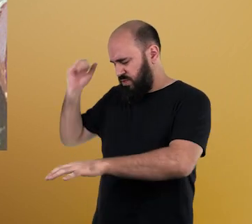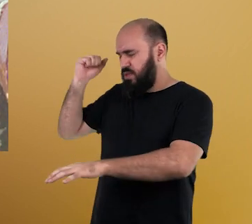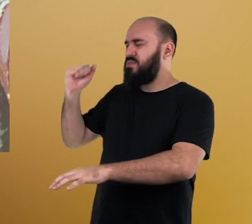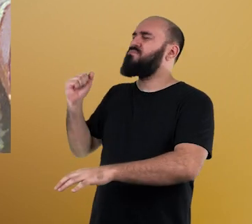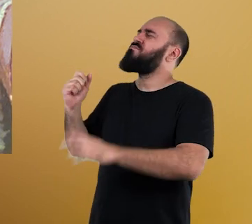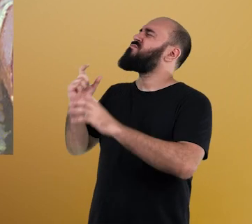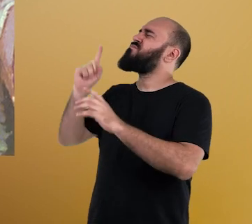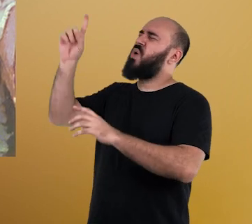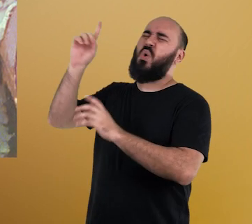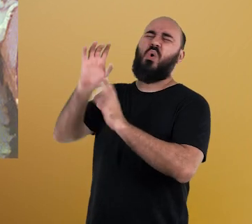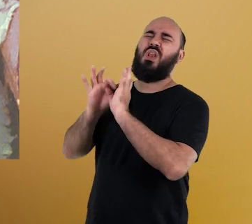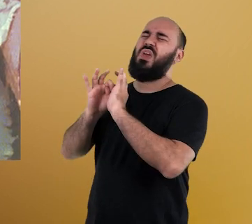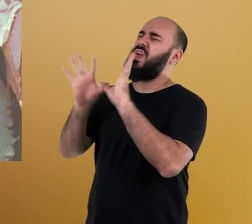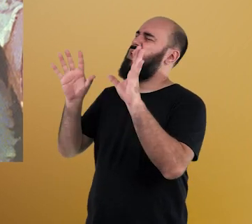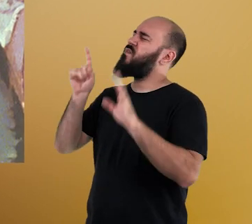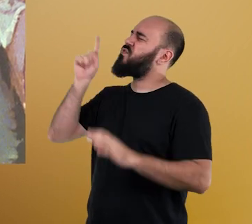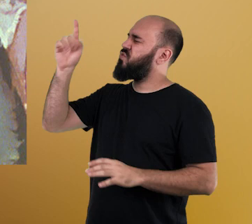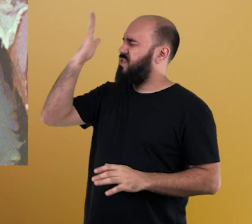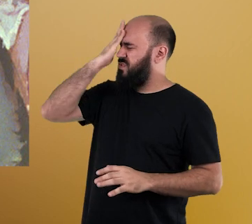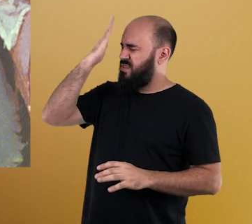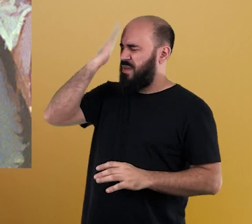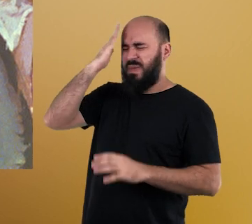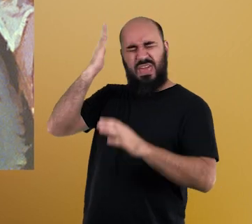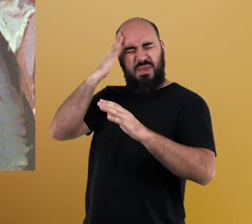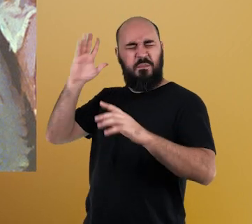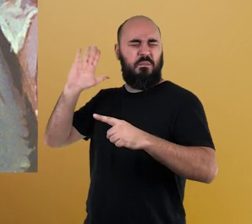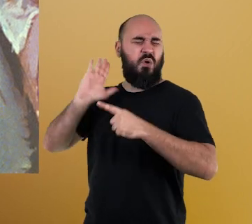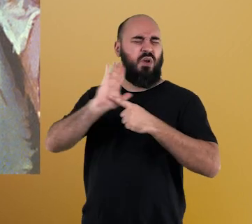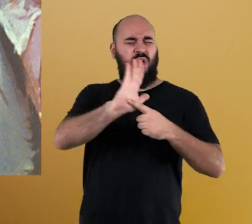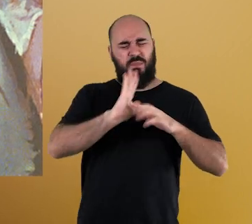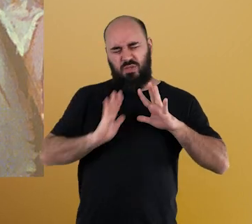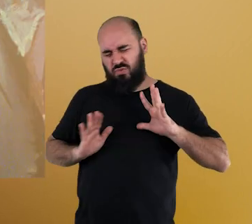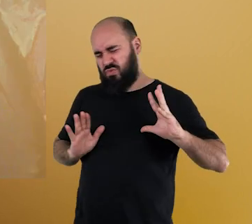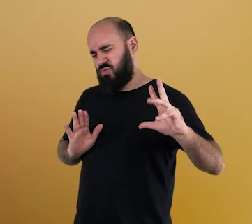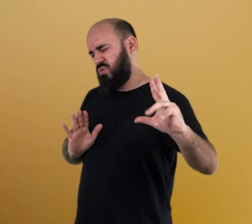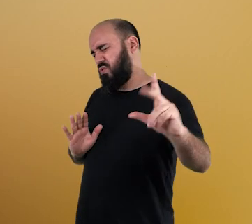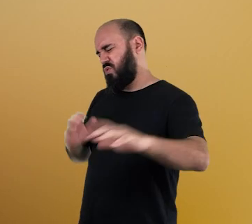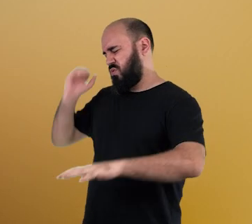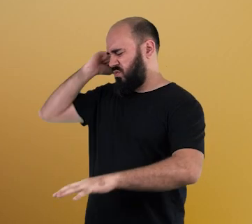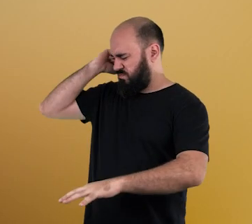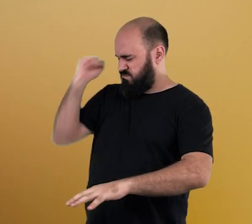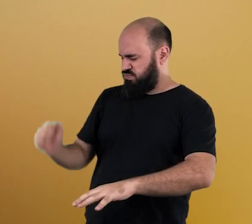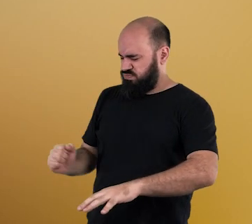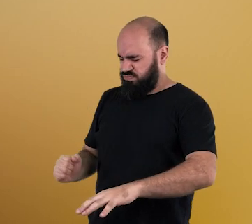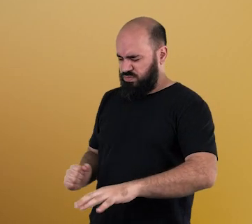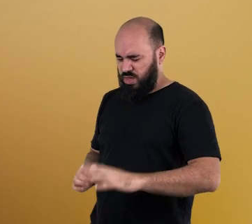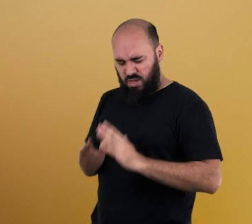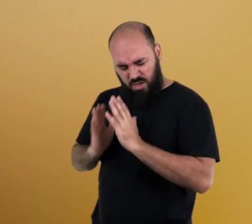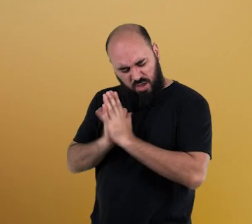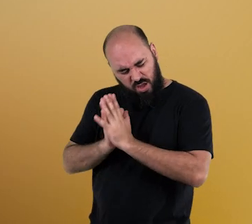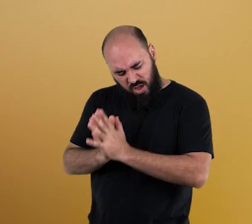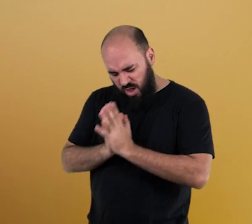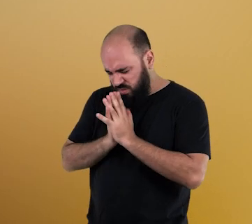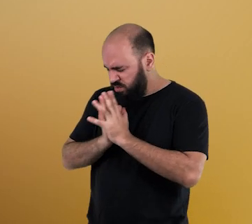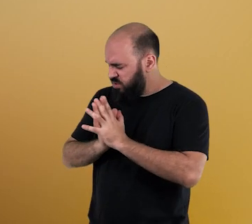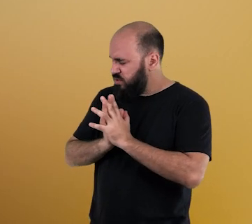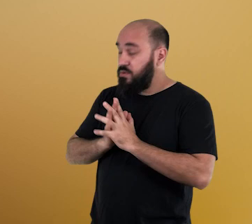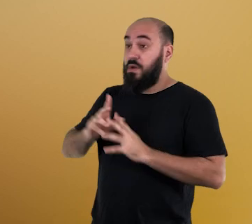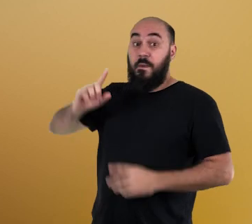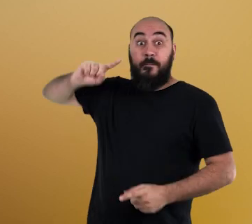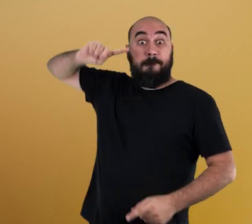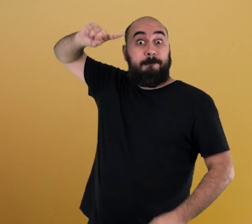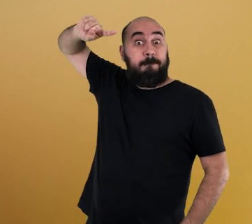que o Senhor verdadeiramente é Deus. Elias ainda estava orando quando diz a Bíblia: desceu fogo do céu à terra